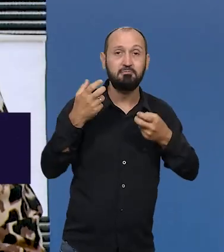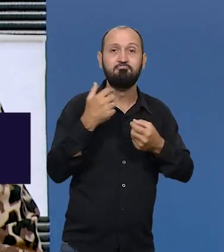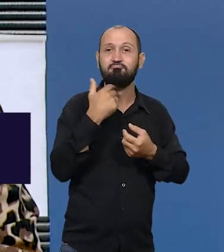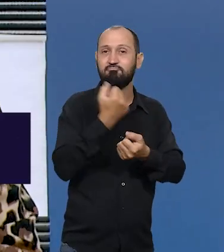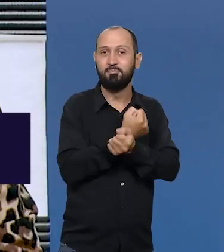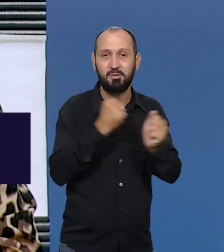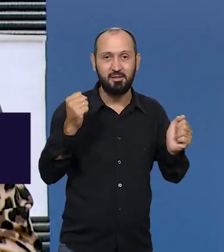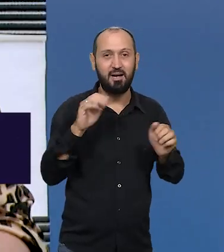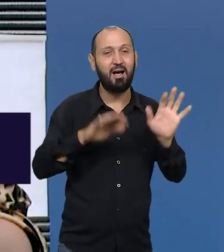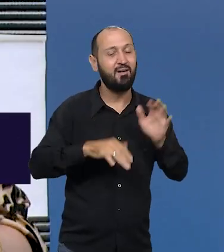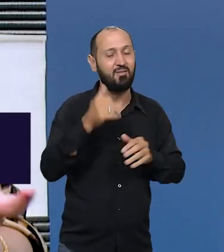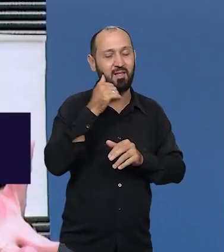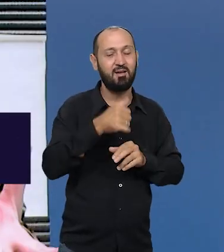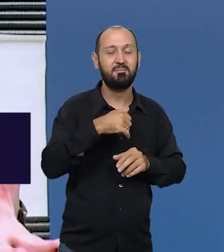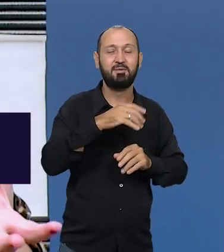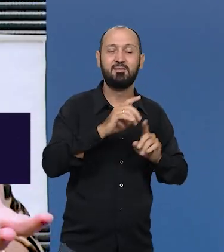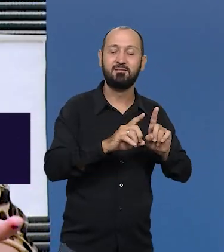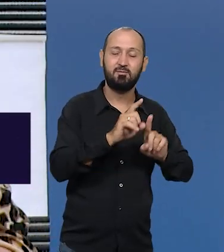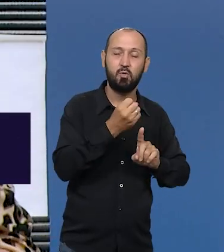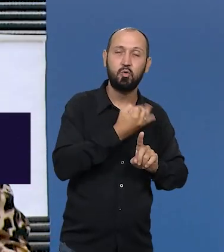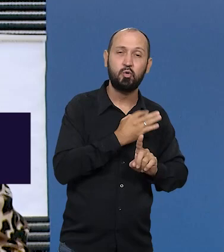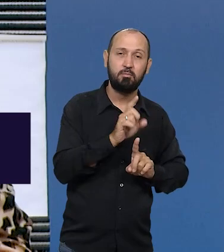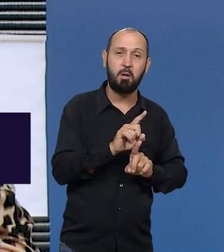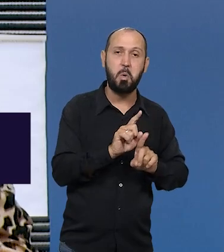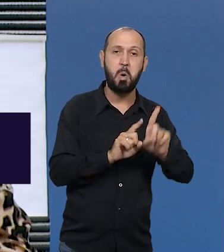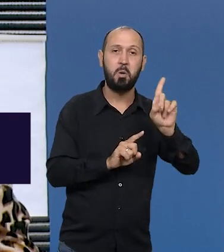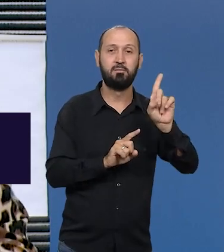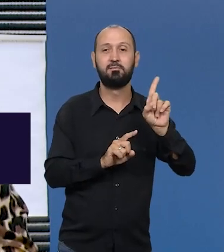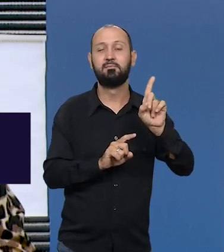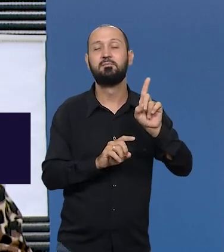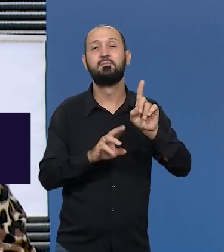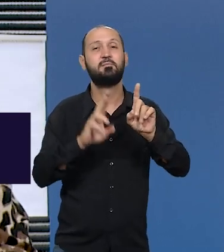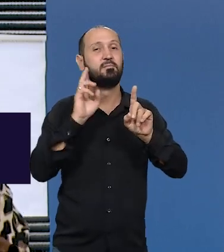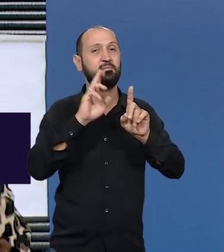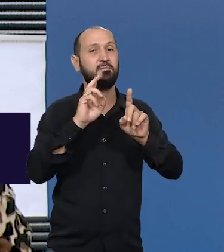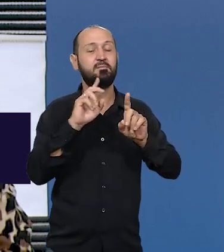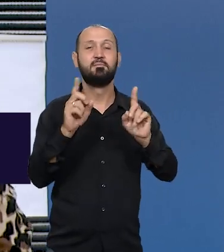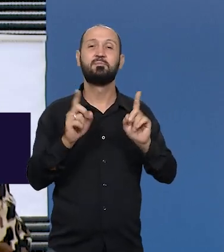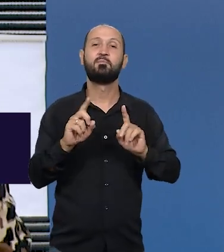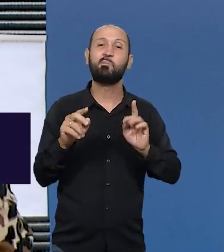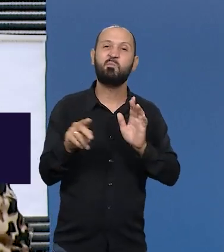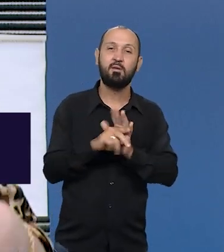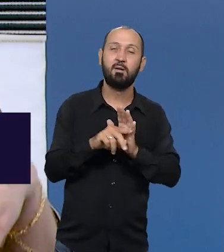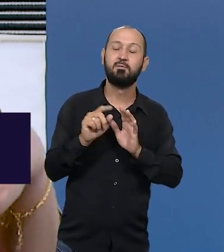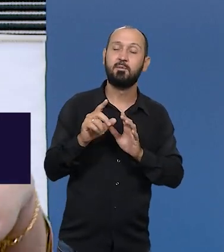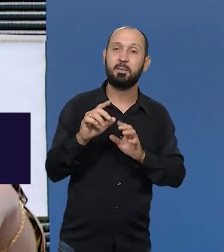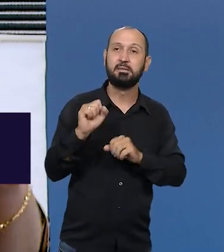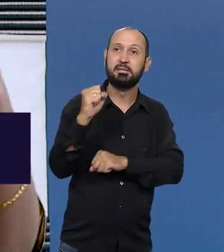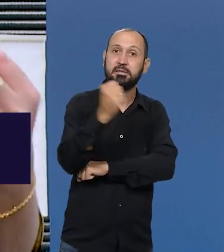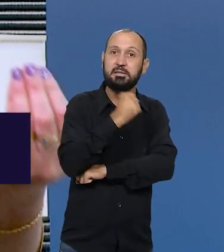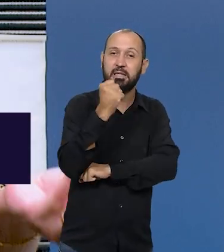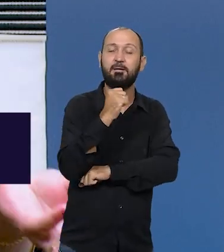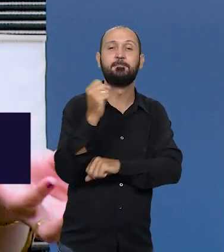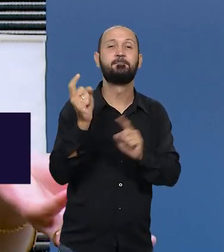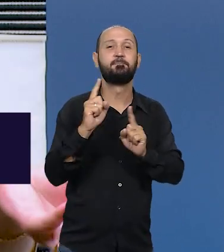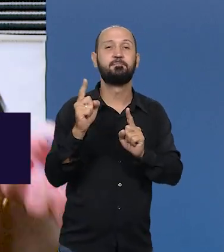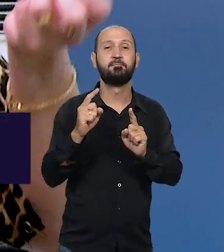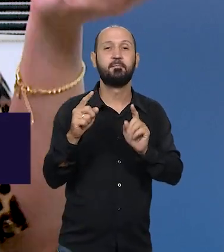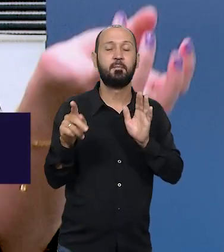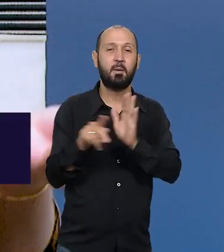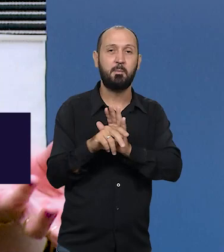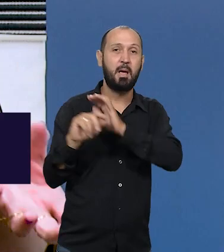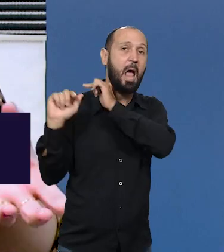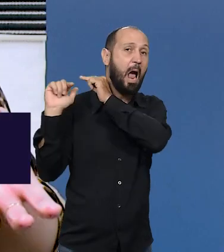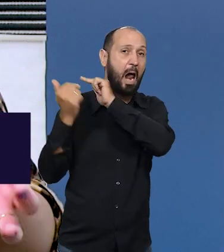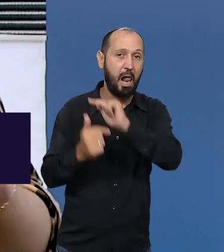sobressaindo o diagnóstico e normalmente as mulheres ou são os diagnósticos mais severos, que são mais clássicos, né? Ou muito leves,